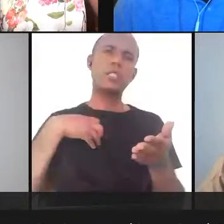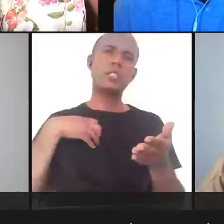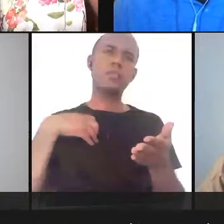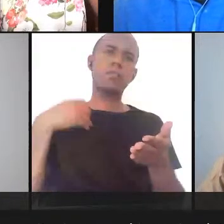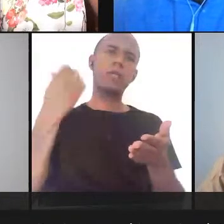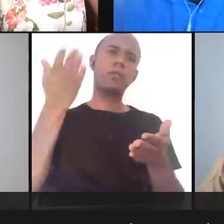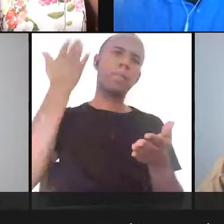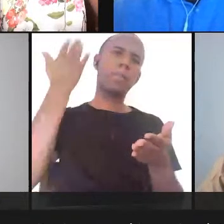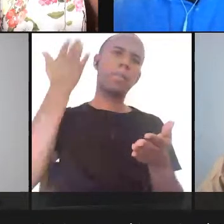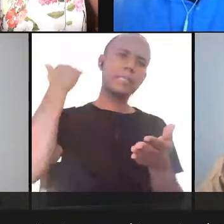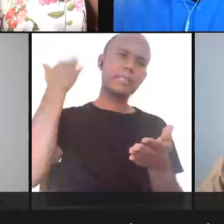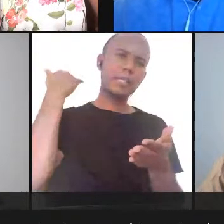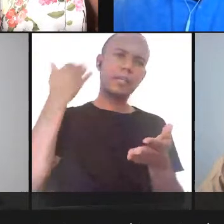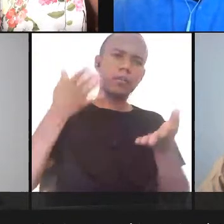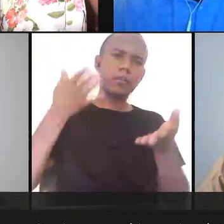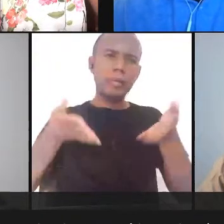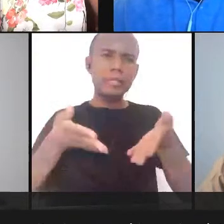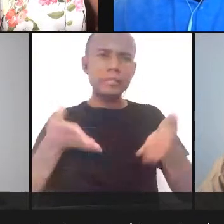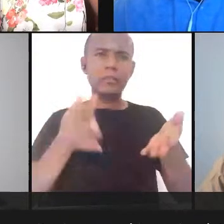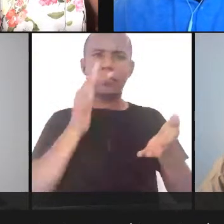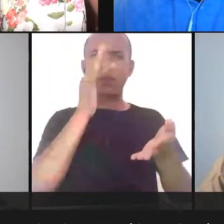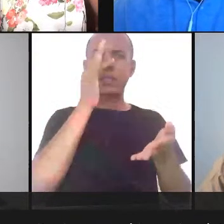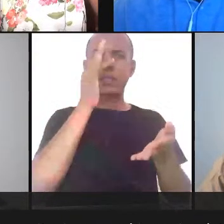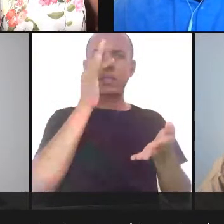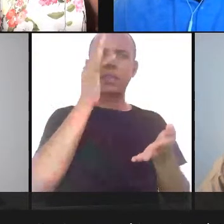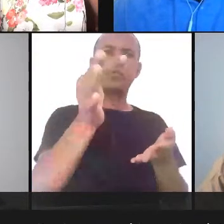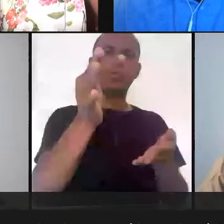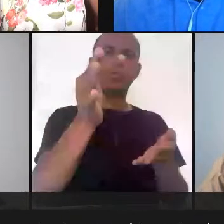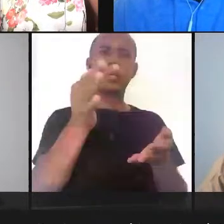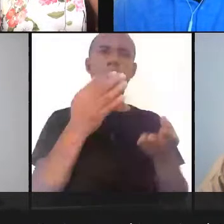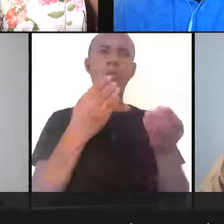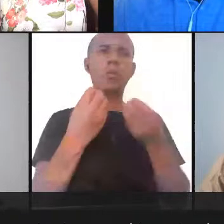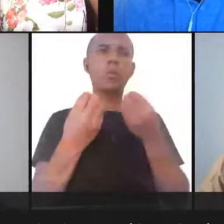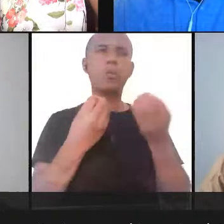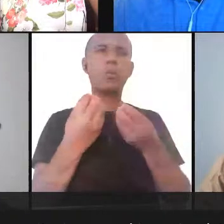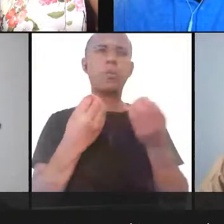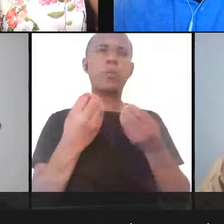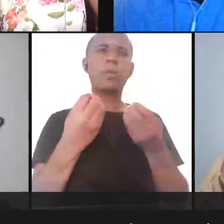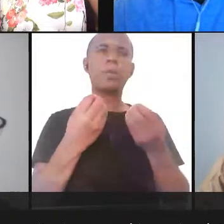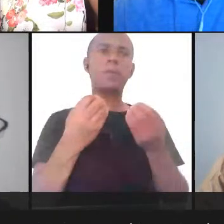premissa que é a transição e a independência do Moçambique.